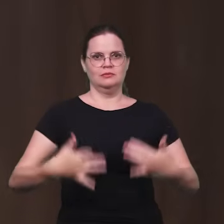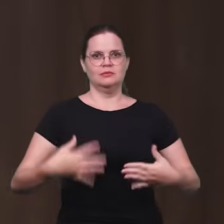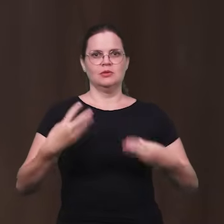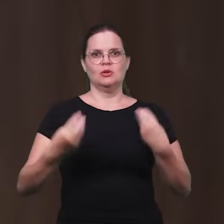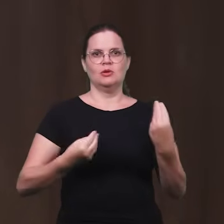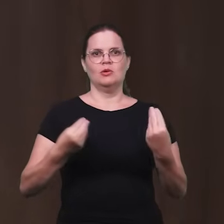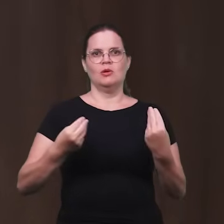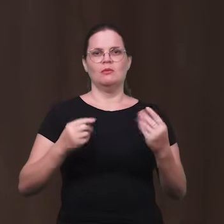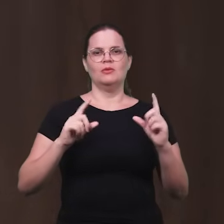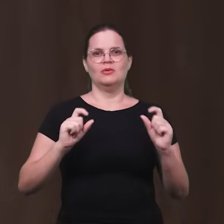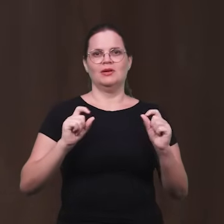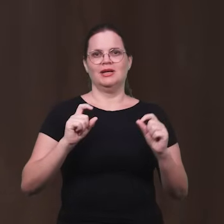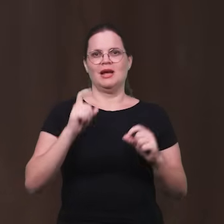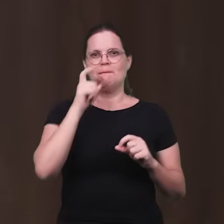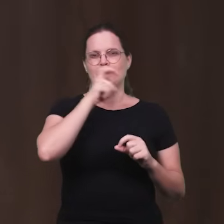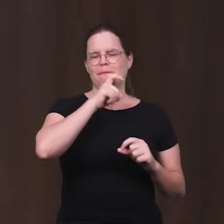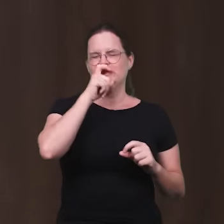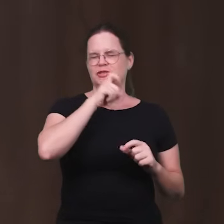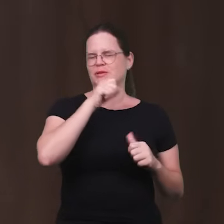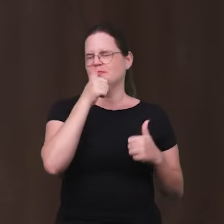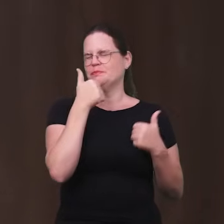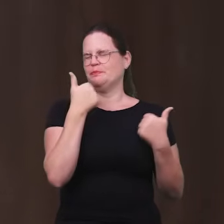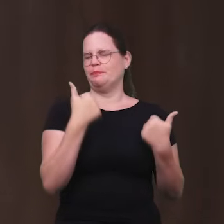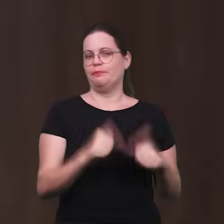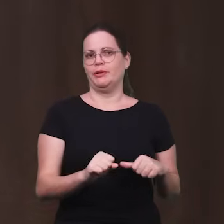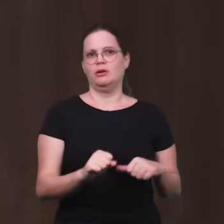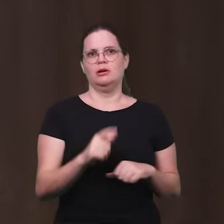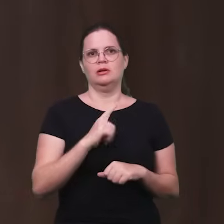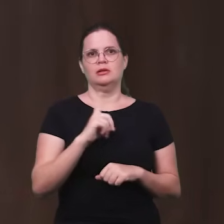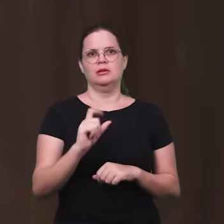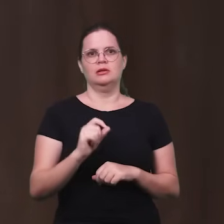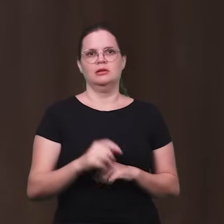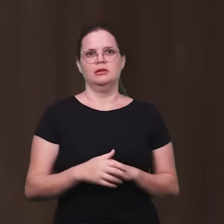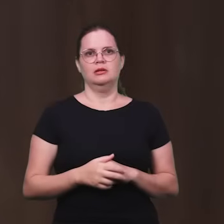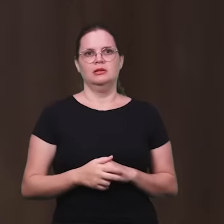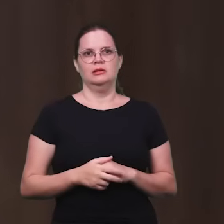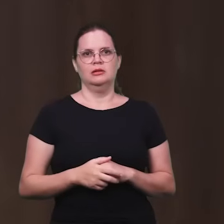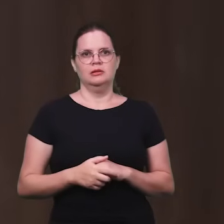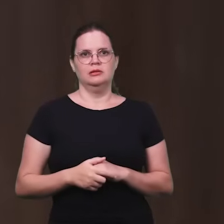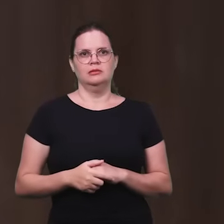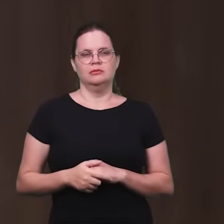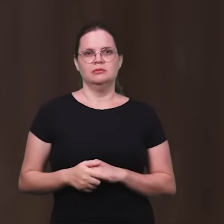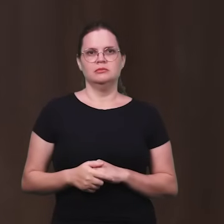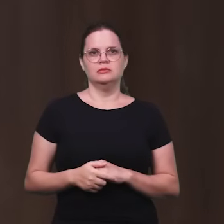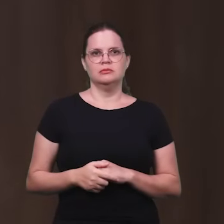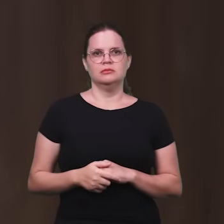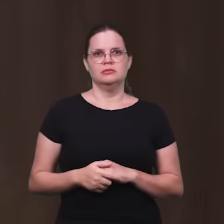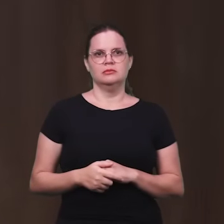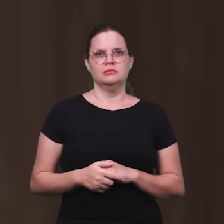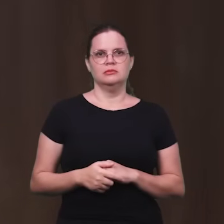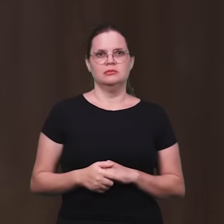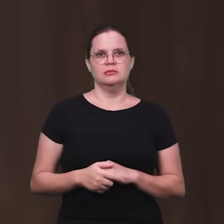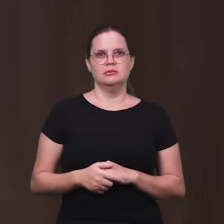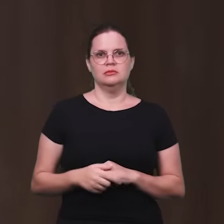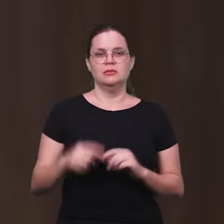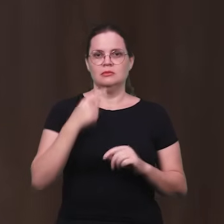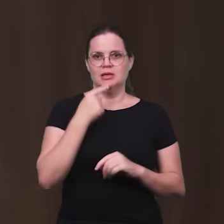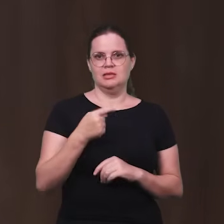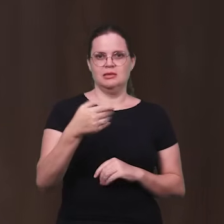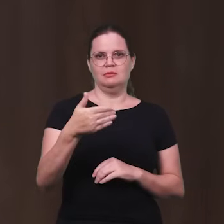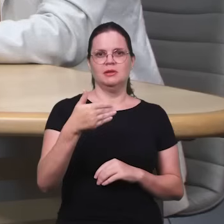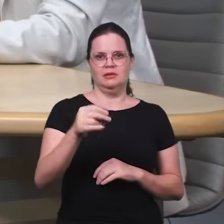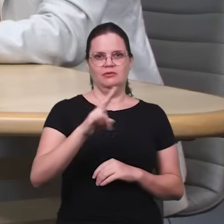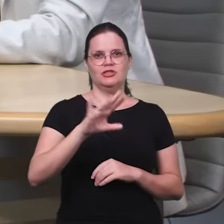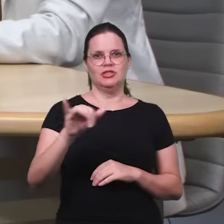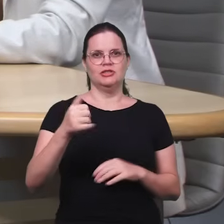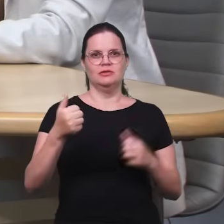maior mentira que existe e da pior mentira que existe. Vamos ser para a semana que vem? Sim.